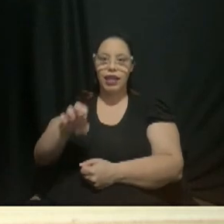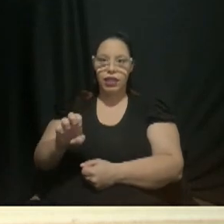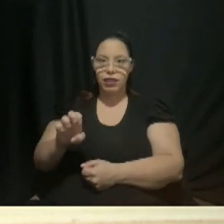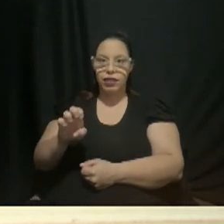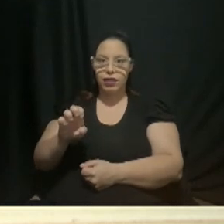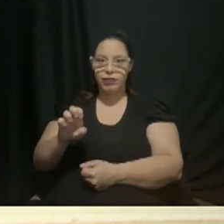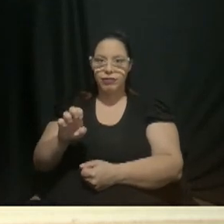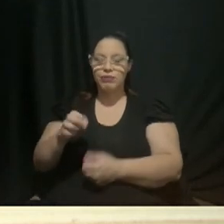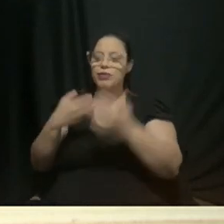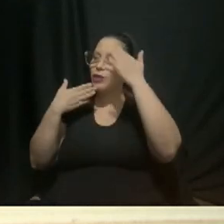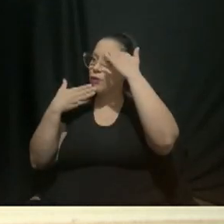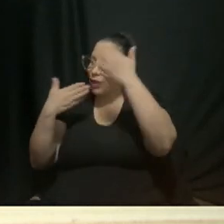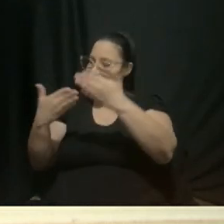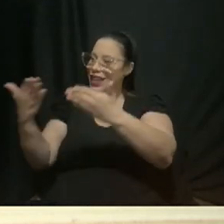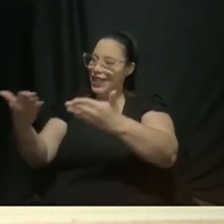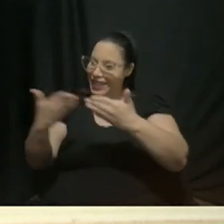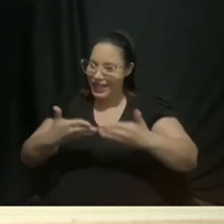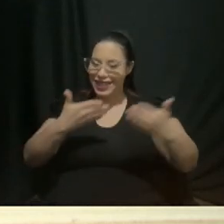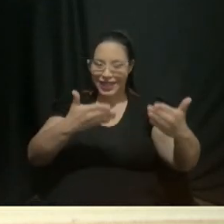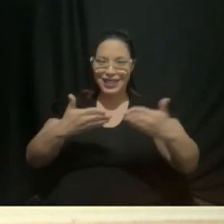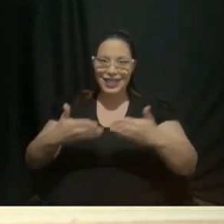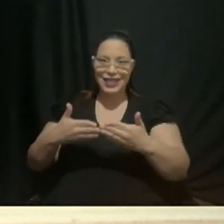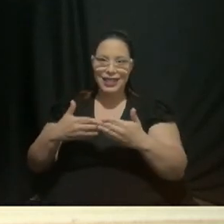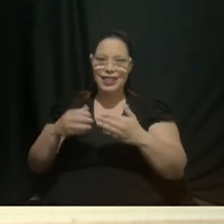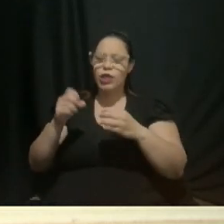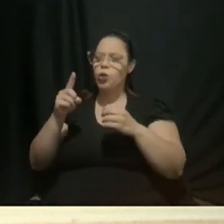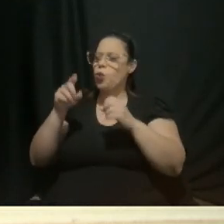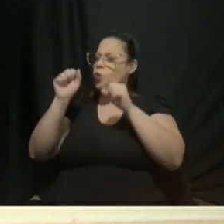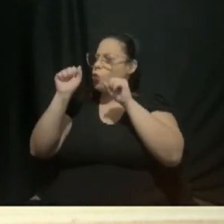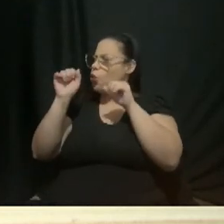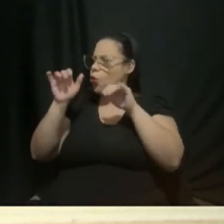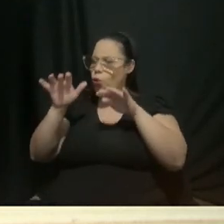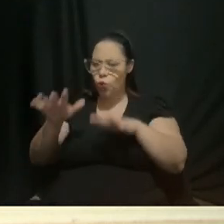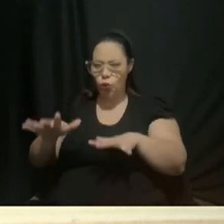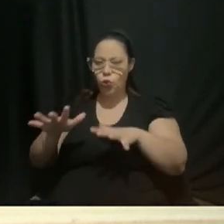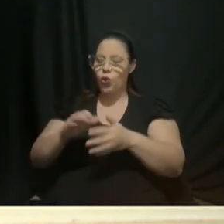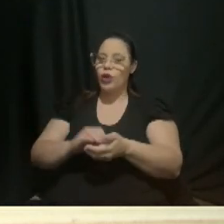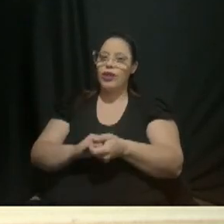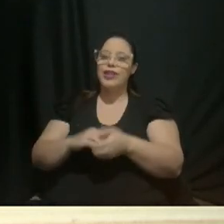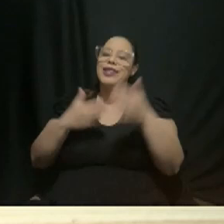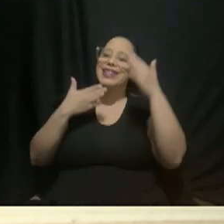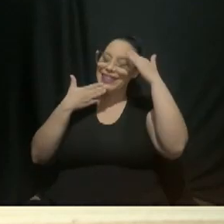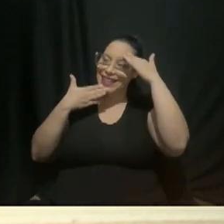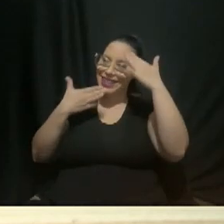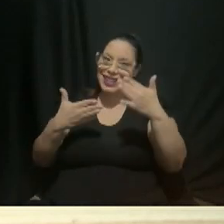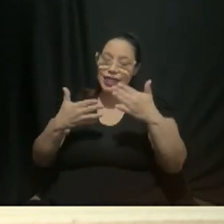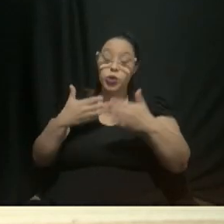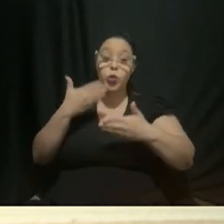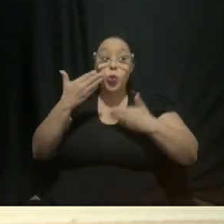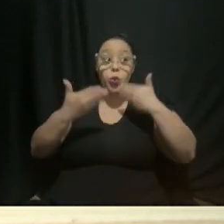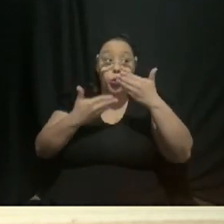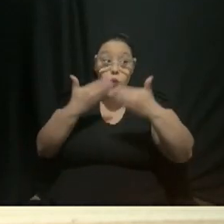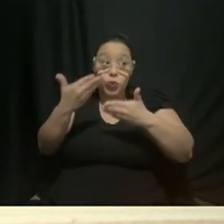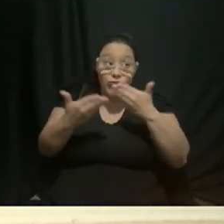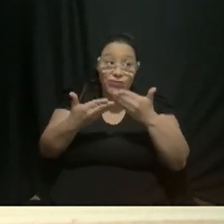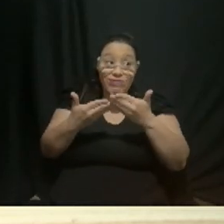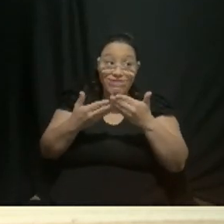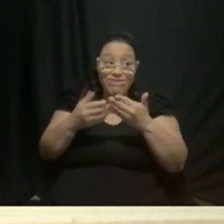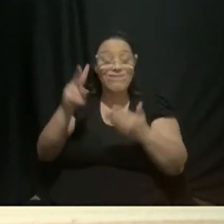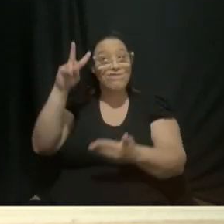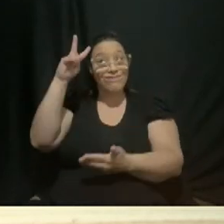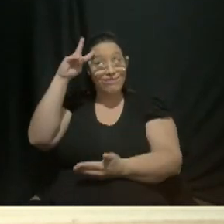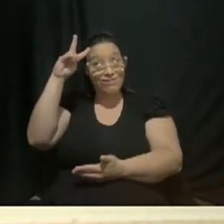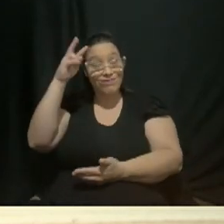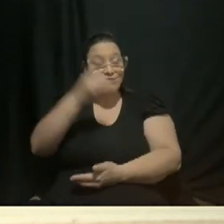sua participação, desejo a você sucesso na sua carreira e obrigada por compartilhar um pouquinho da sua história de vida, da sua